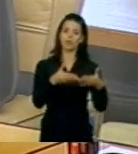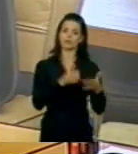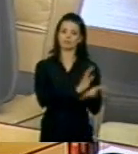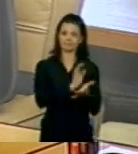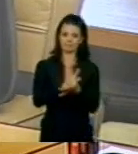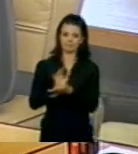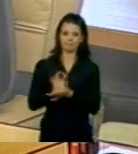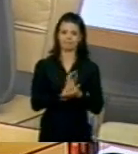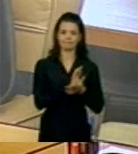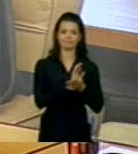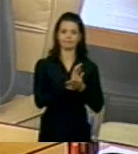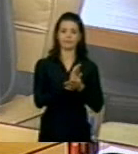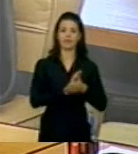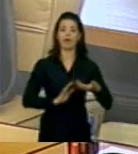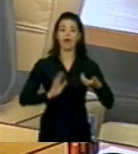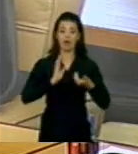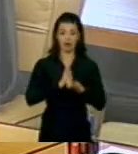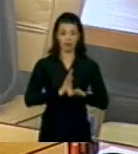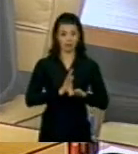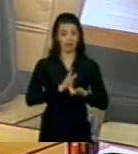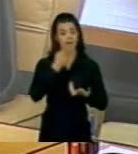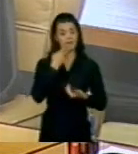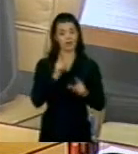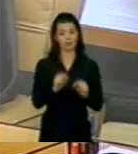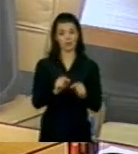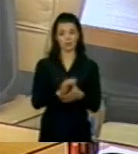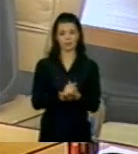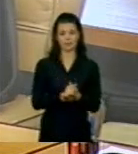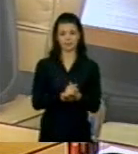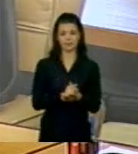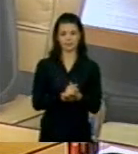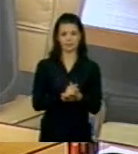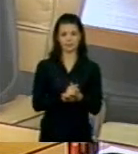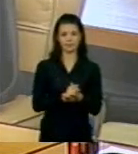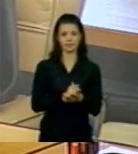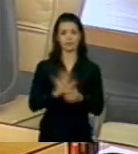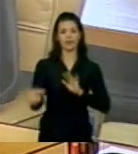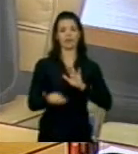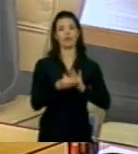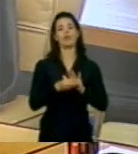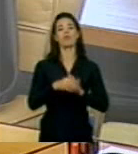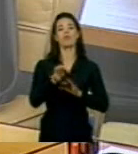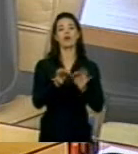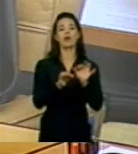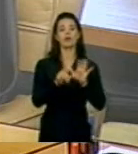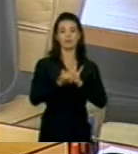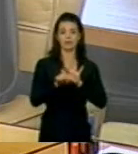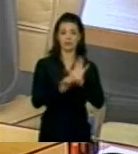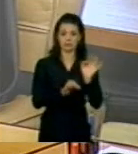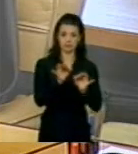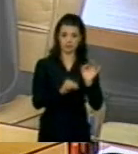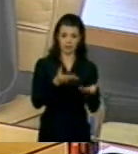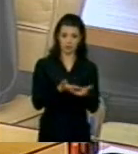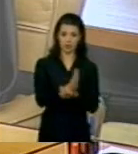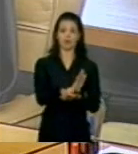a Câmara, naquela peça, diz que inaugurar na ordem jurídica brasileira precedente como aprovado na